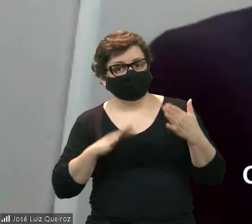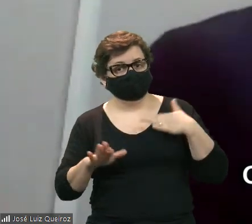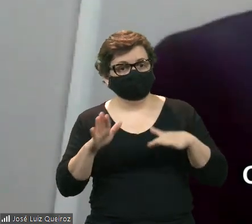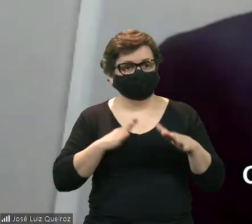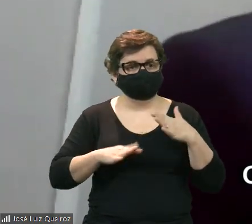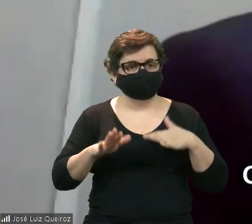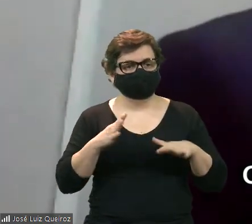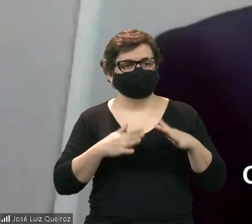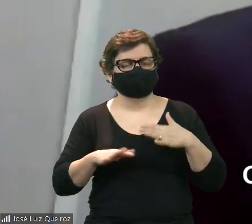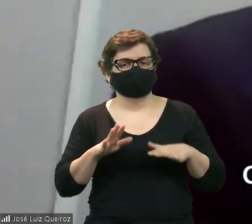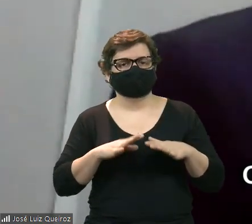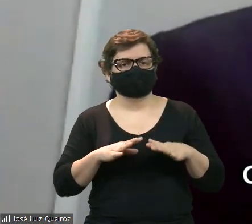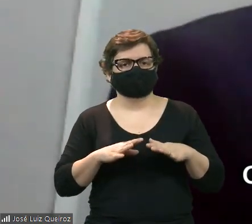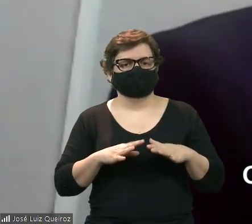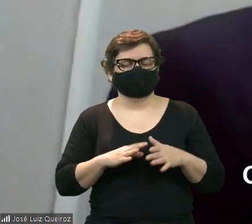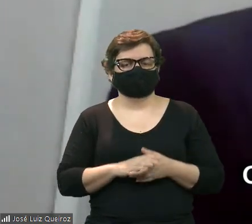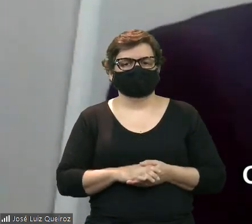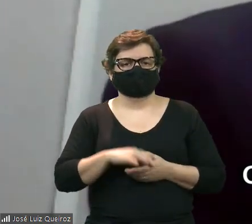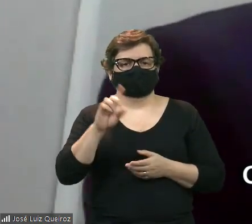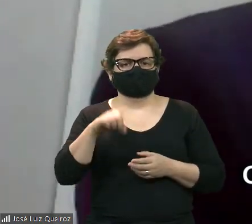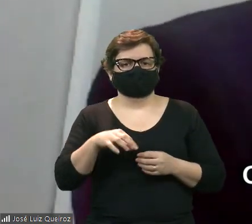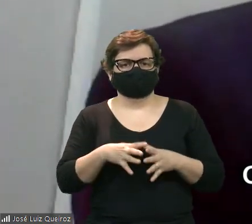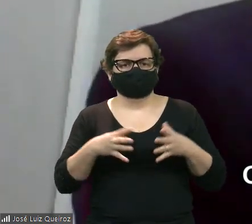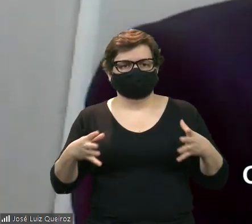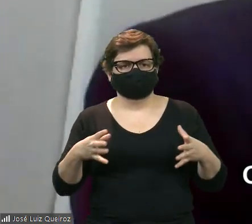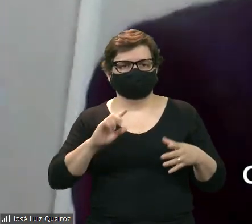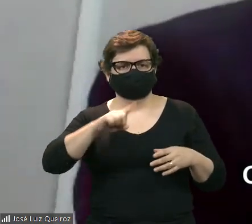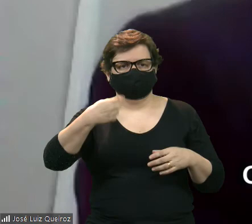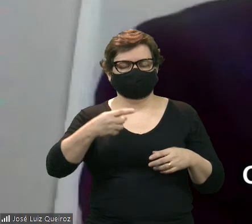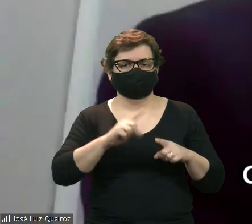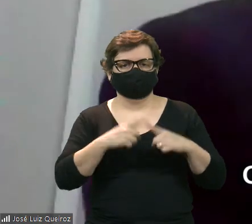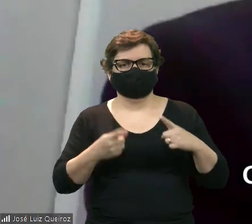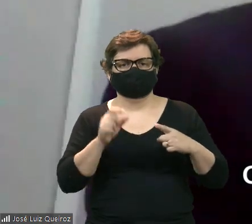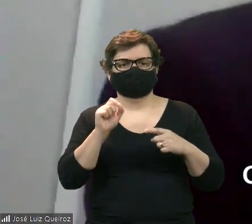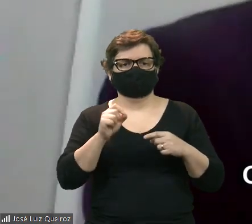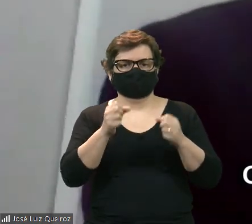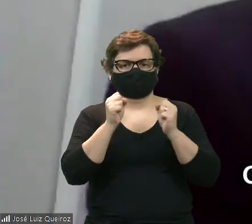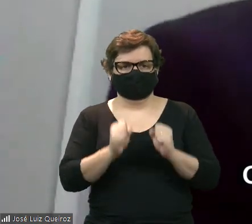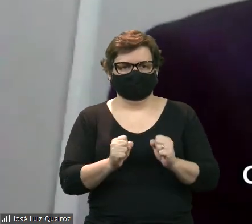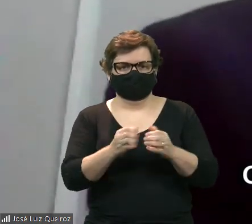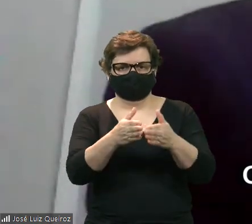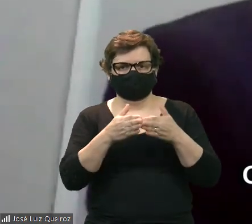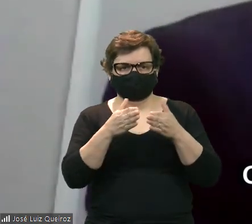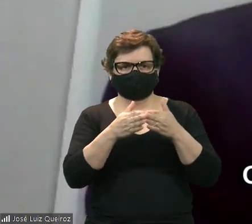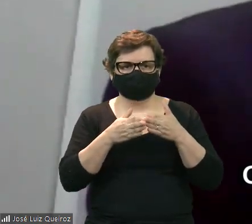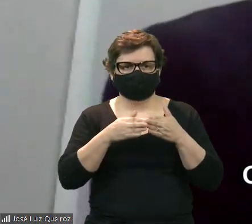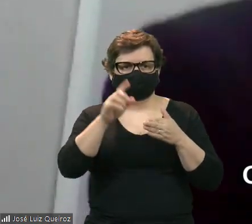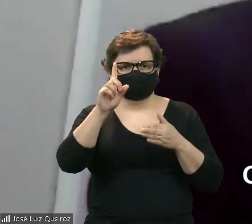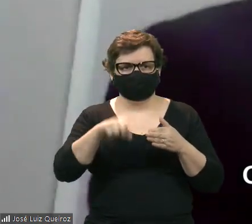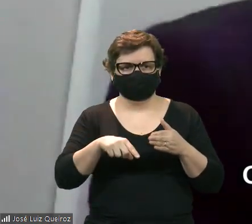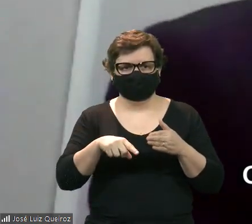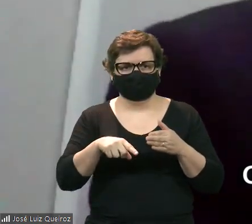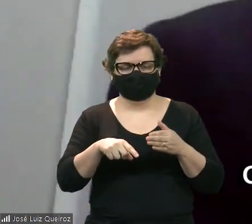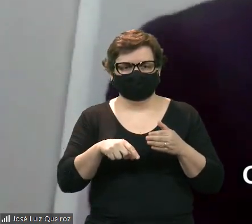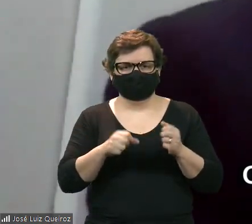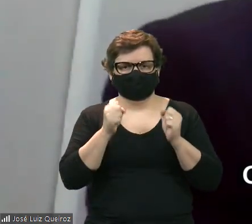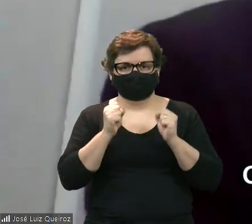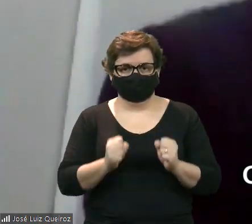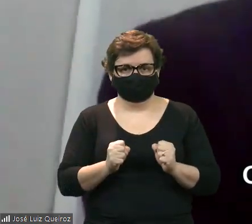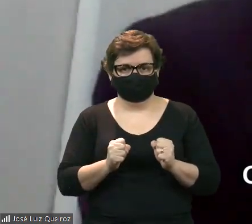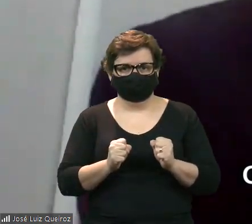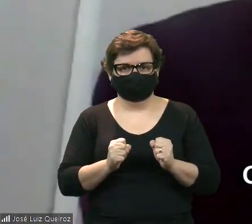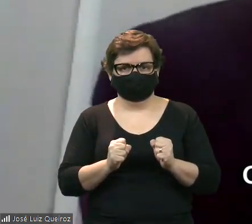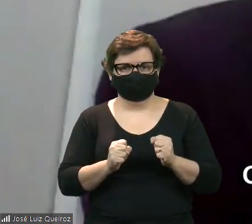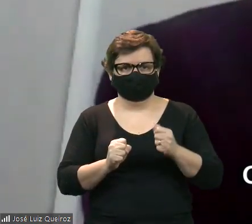é uma opinião pessoal, mas quem pode solicitar essa abertura pelos meios legais, jurídicos, é o Poder Executivo, que